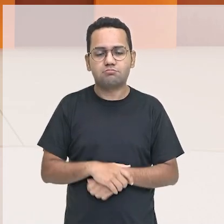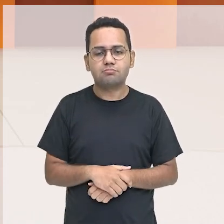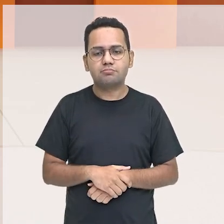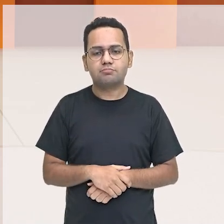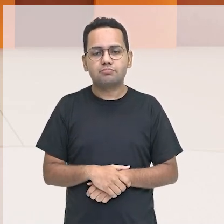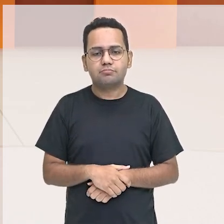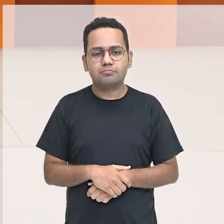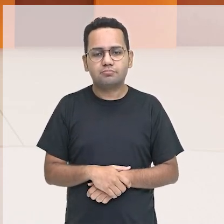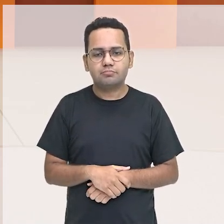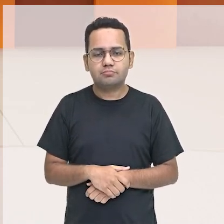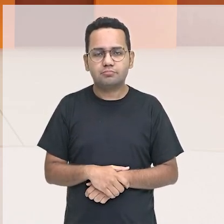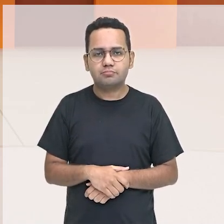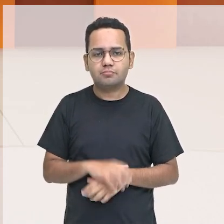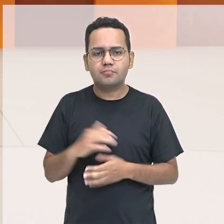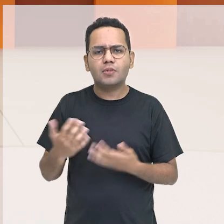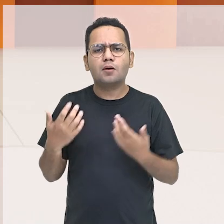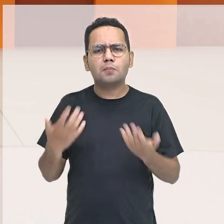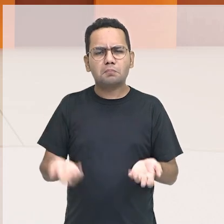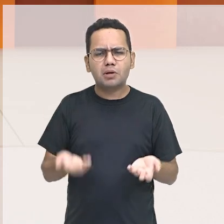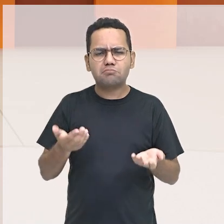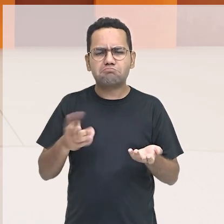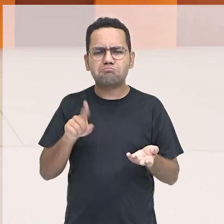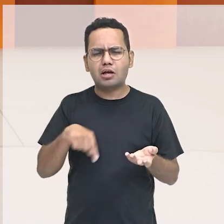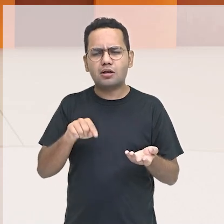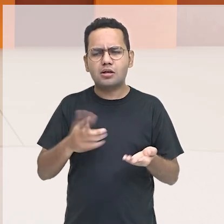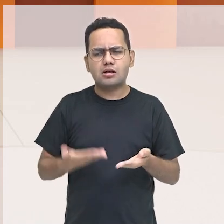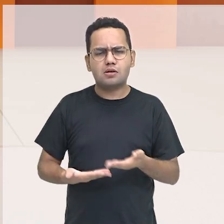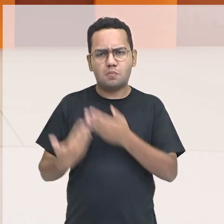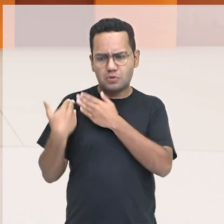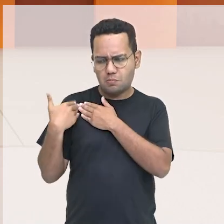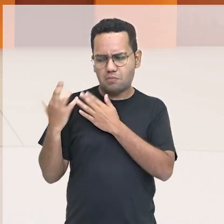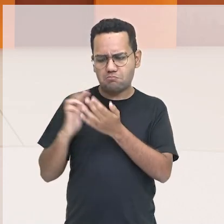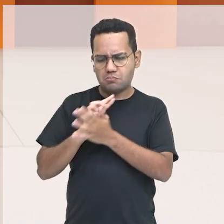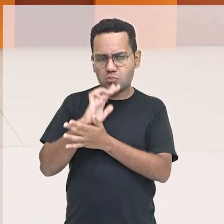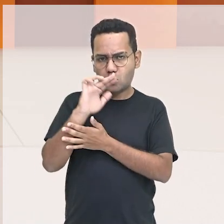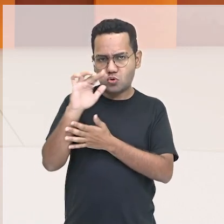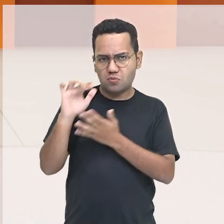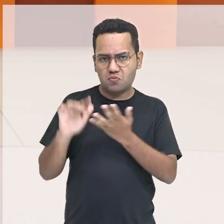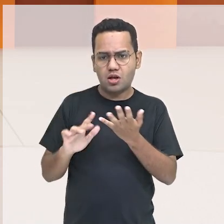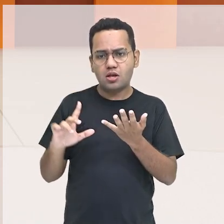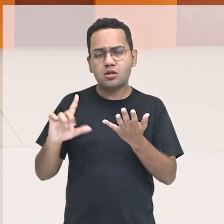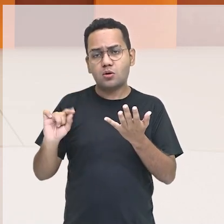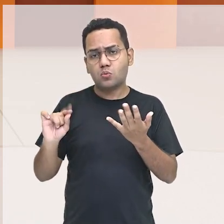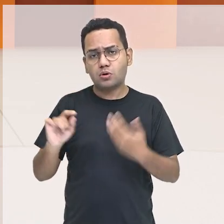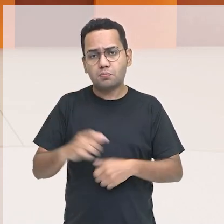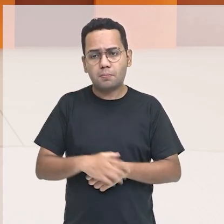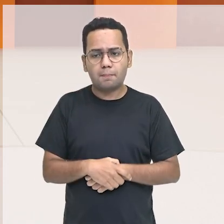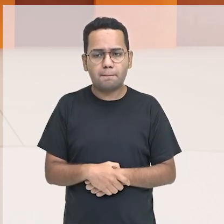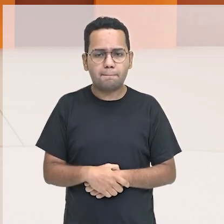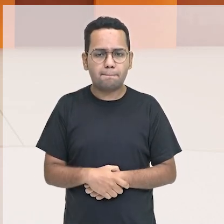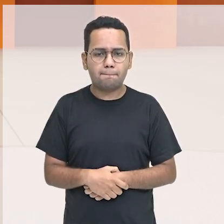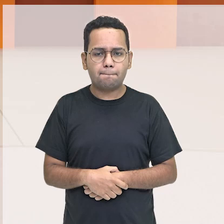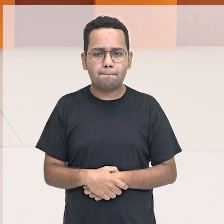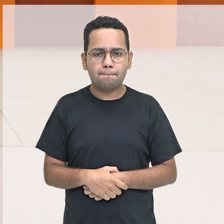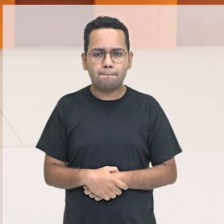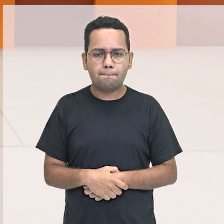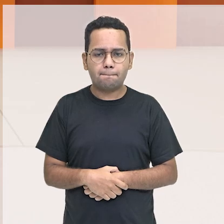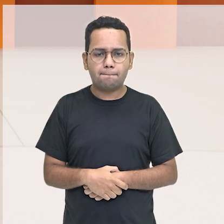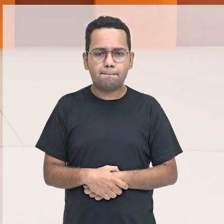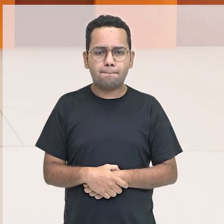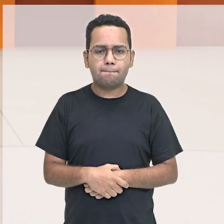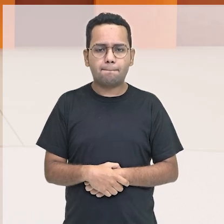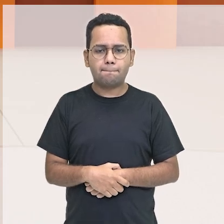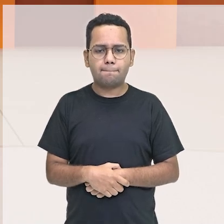instituições, esses mecanismos, eles vão, então, fazer o processo de que você